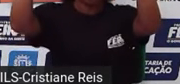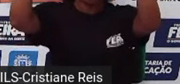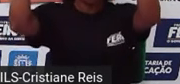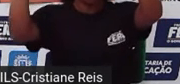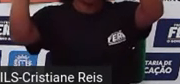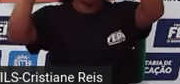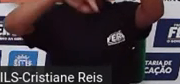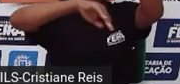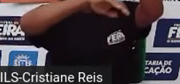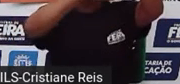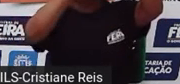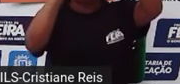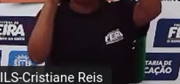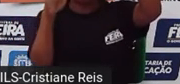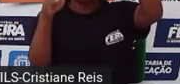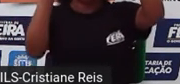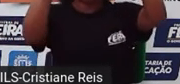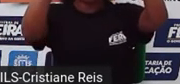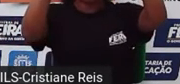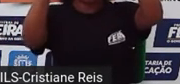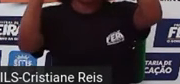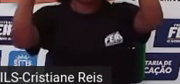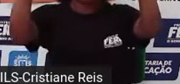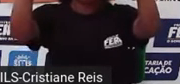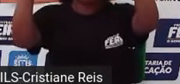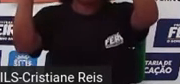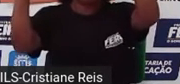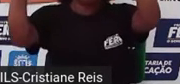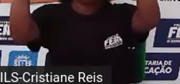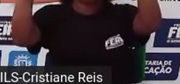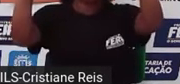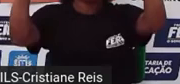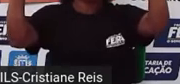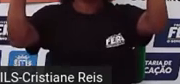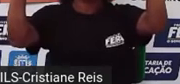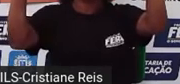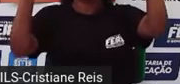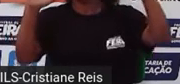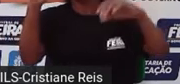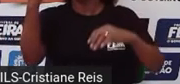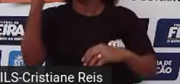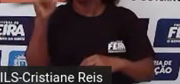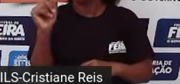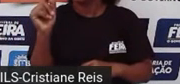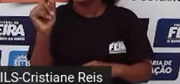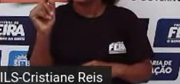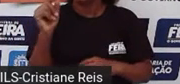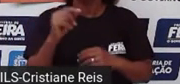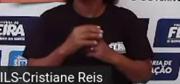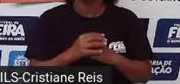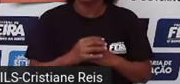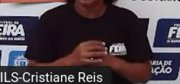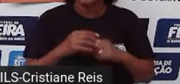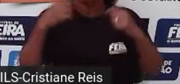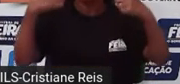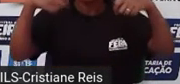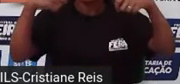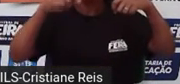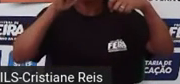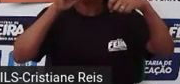carregar disse mas que só levadas por esses ventos aí né o que que acontece elas precisam